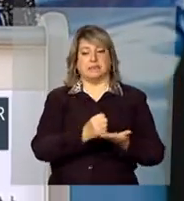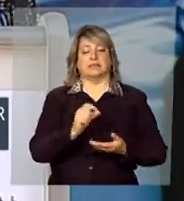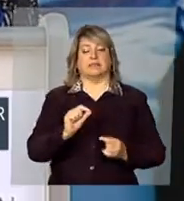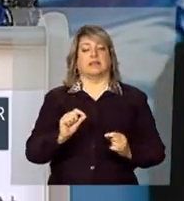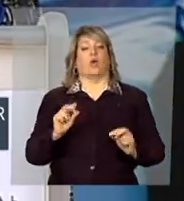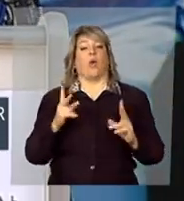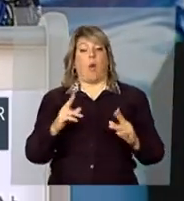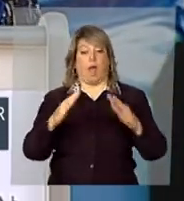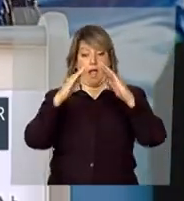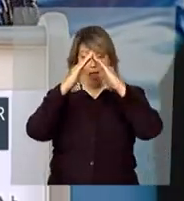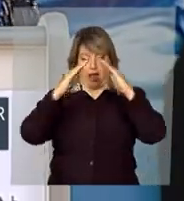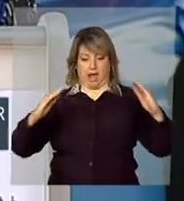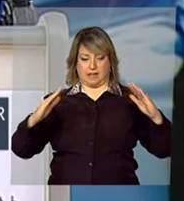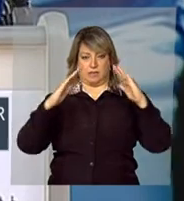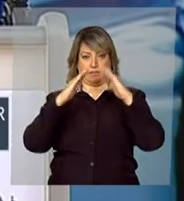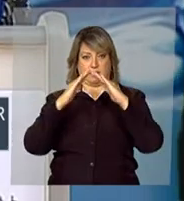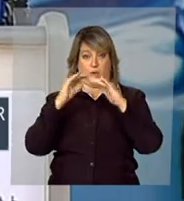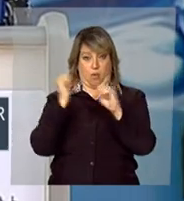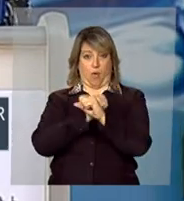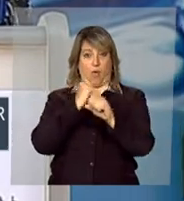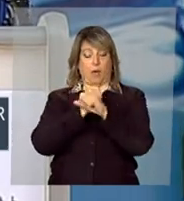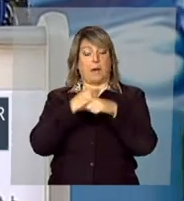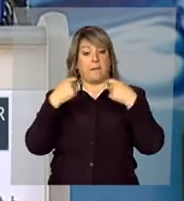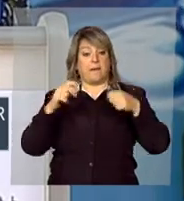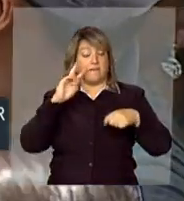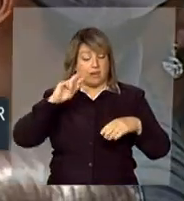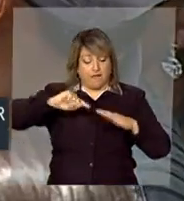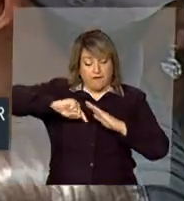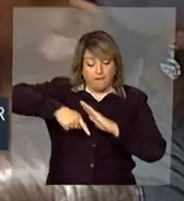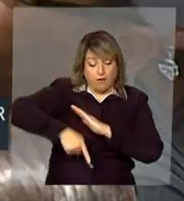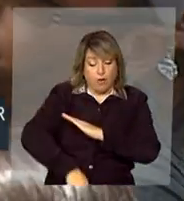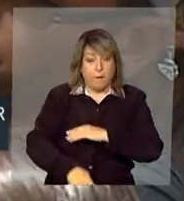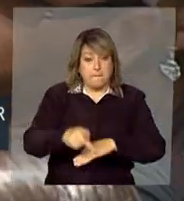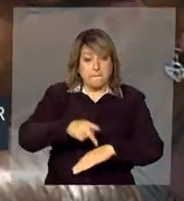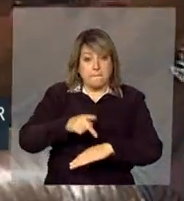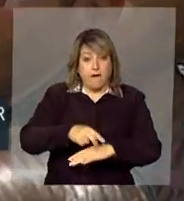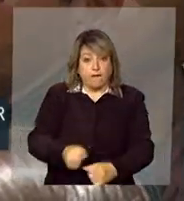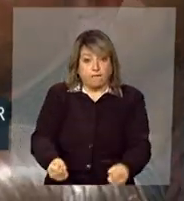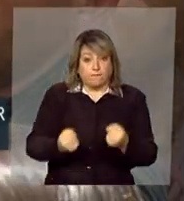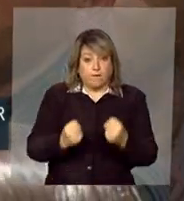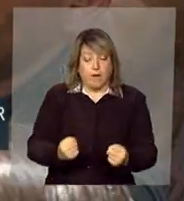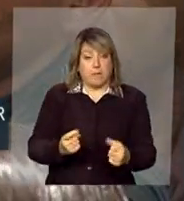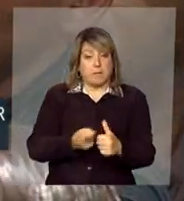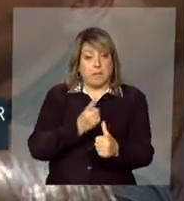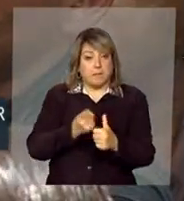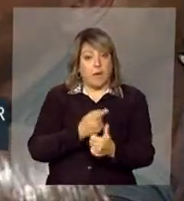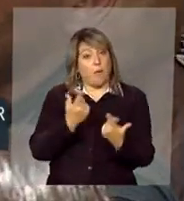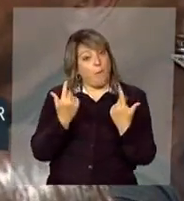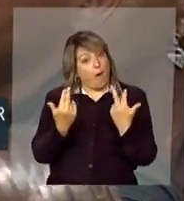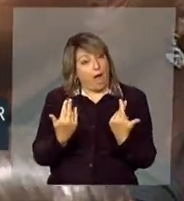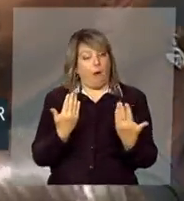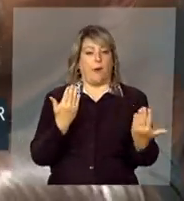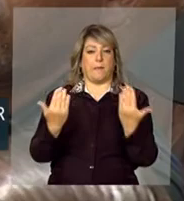gente tem de construir olhando muito para o alicerce. Nós temos de dar